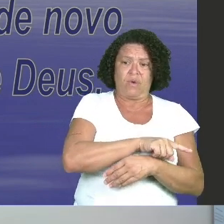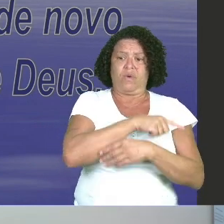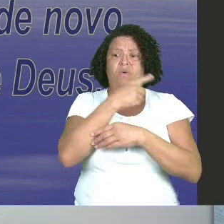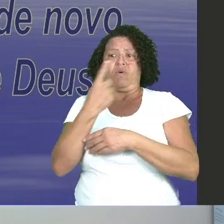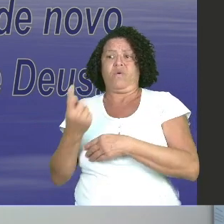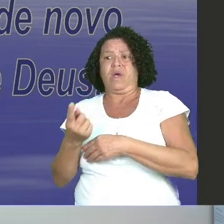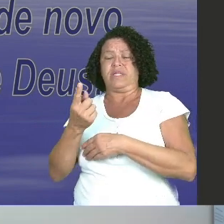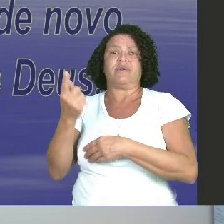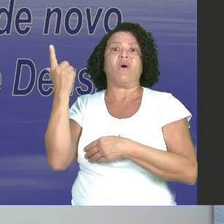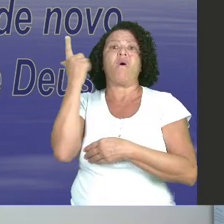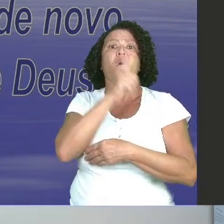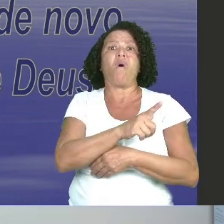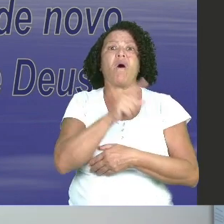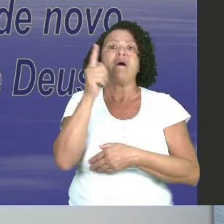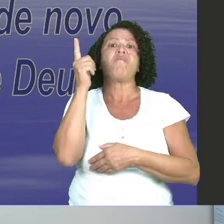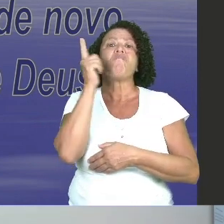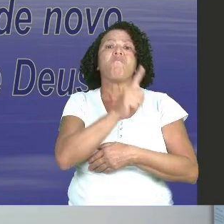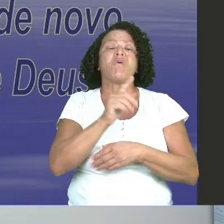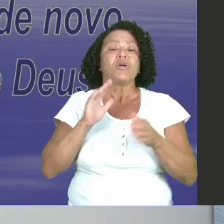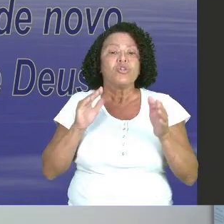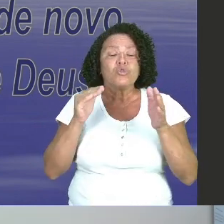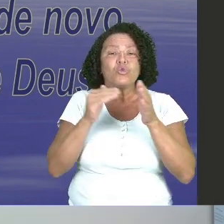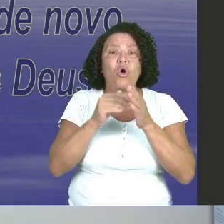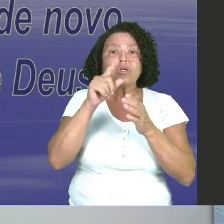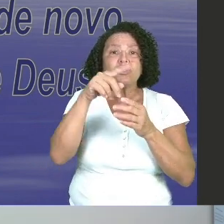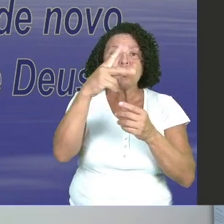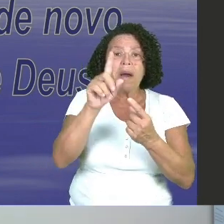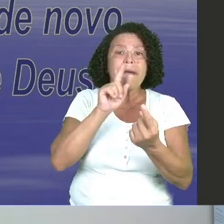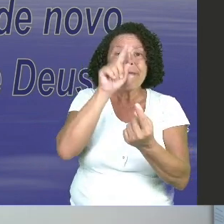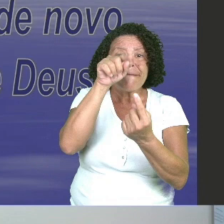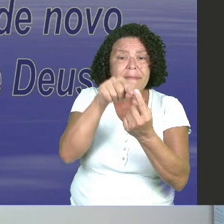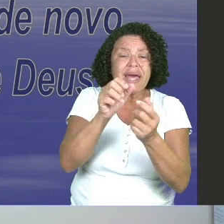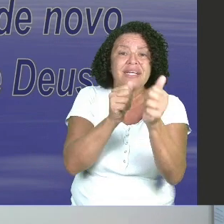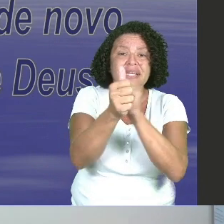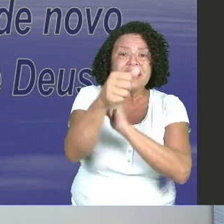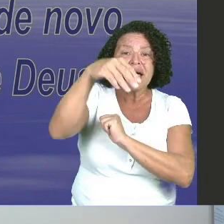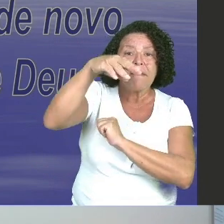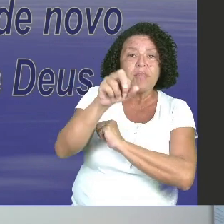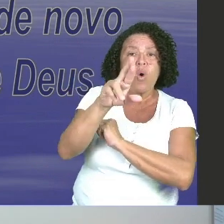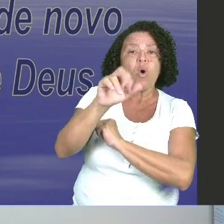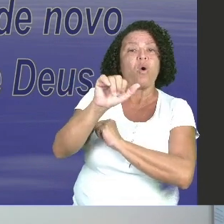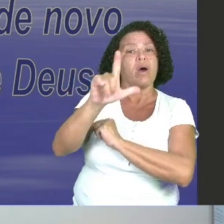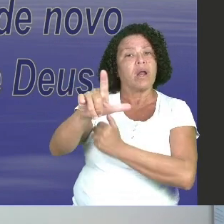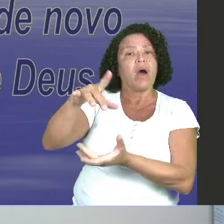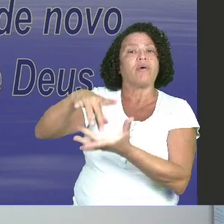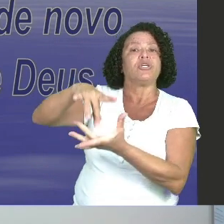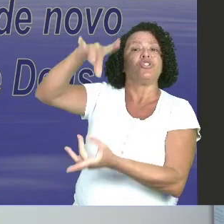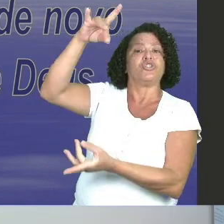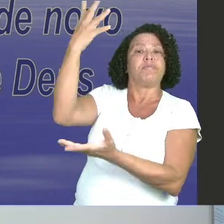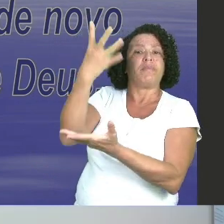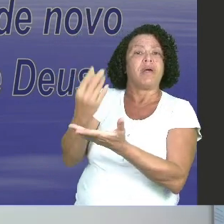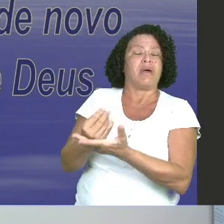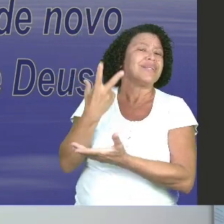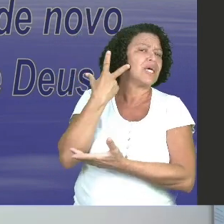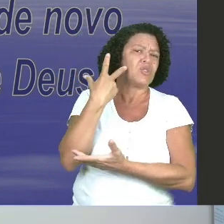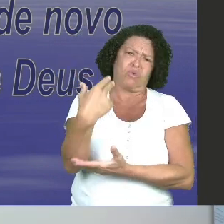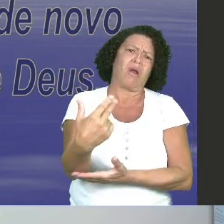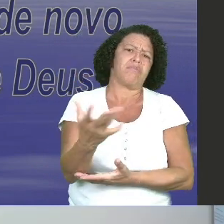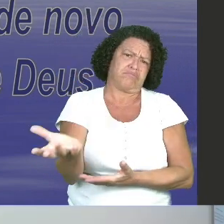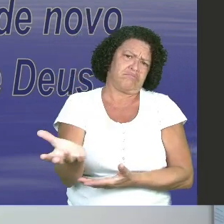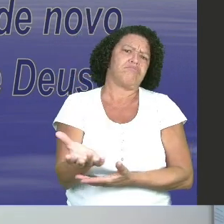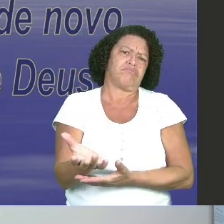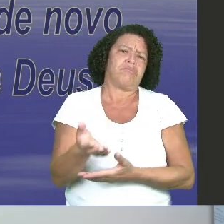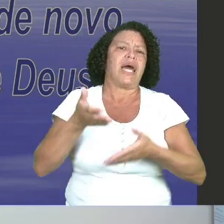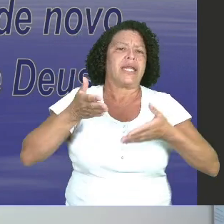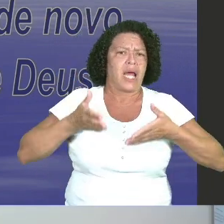sem conseguir atingir todas as suas metas morais e espirituais. Isso é um processo constante, natural. Você